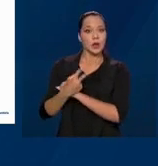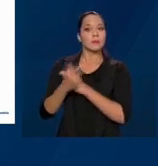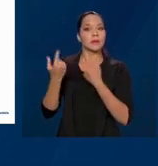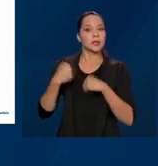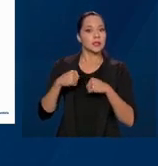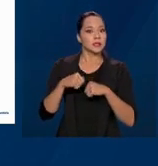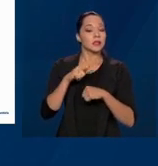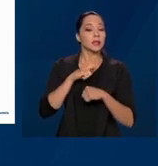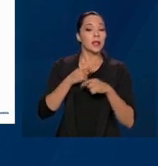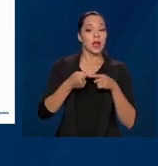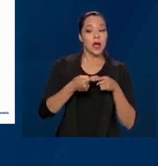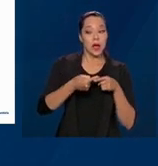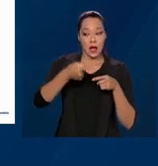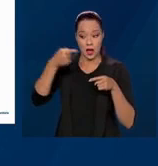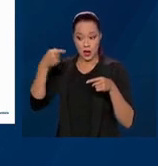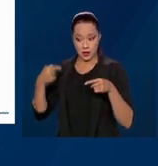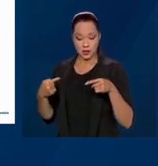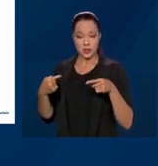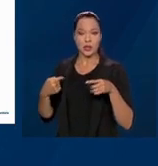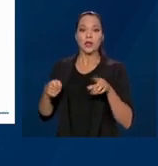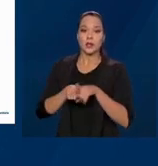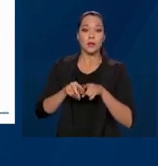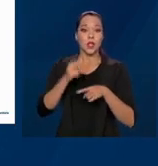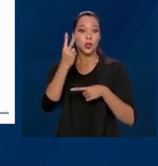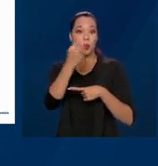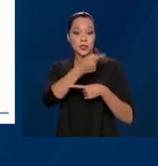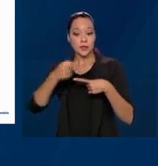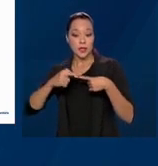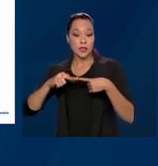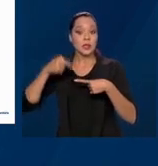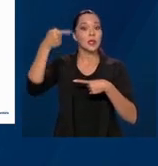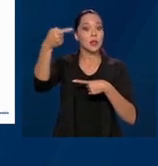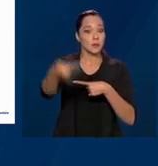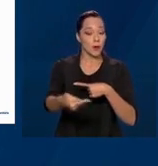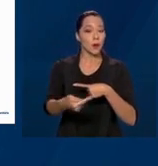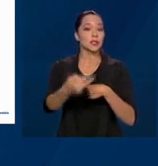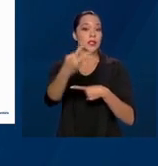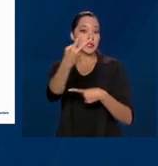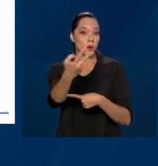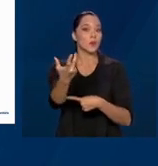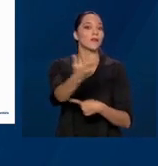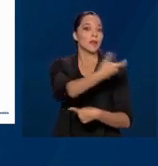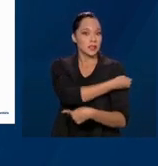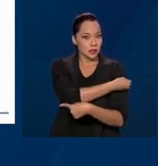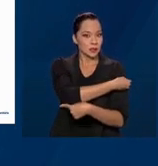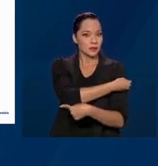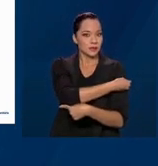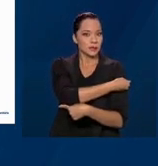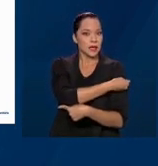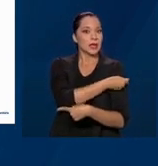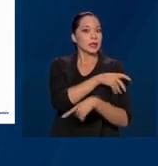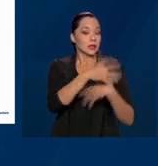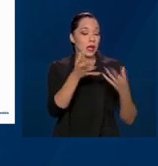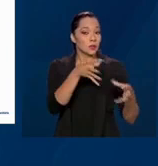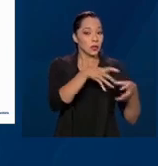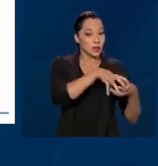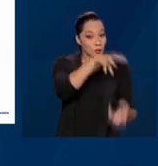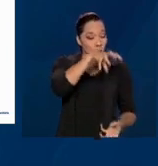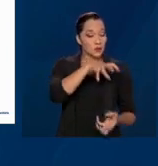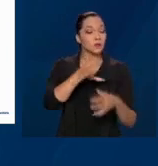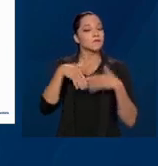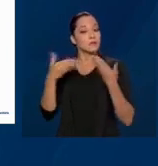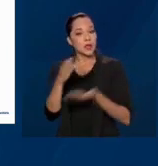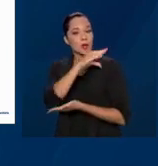antes e até 2 semanas após a administração da segunda dose em idosos e adultos. A gente quer acompanhar